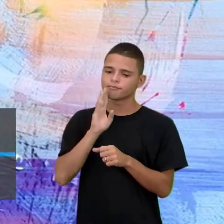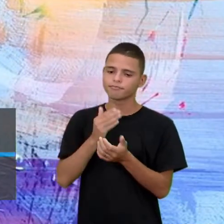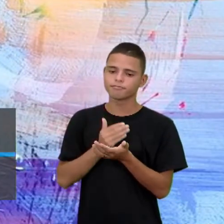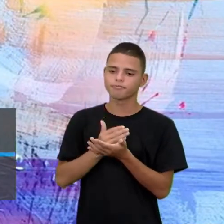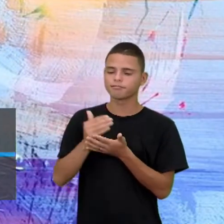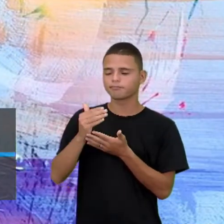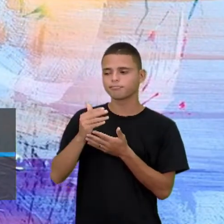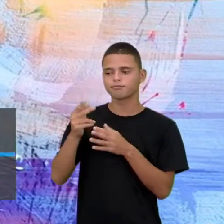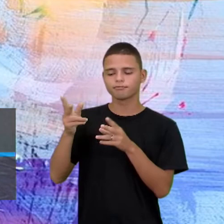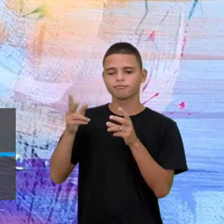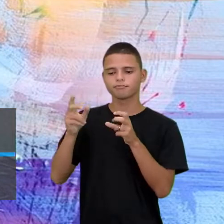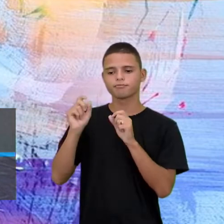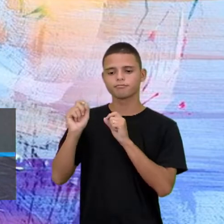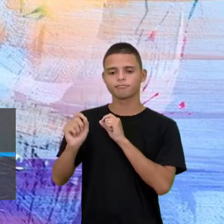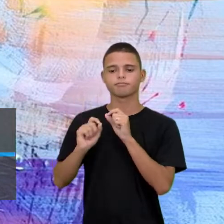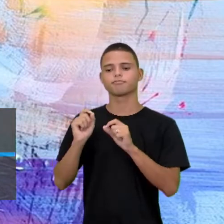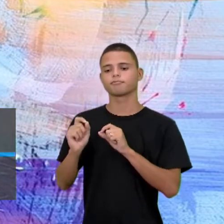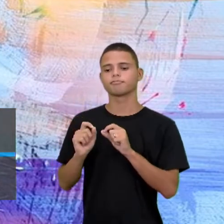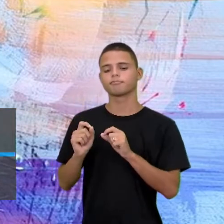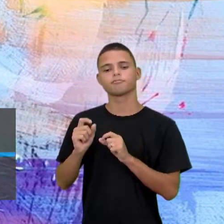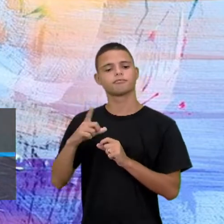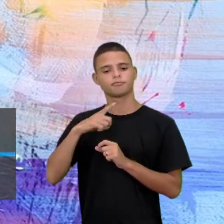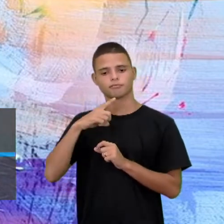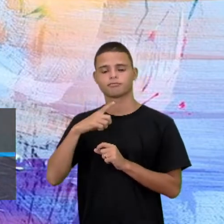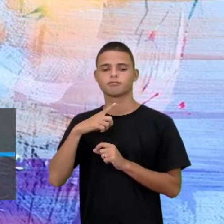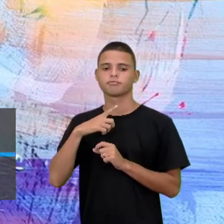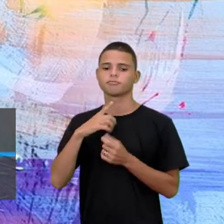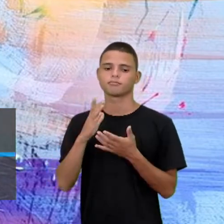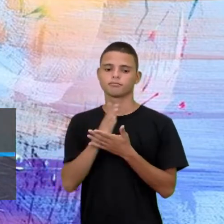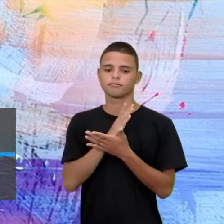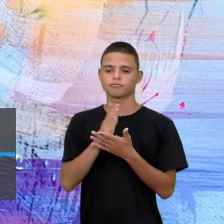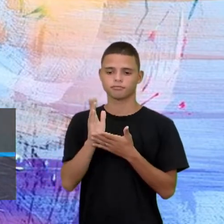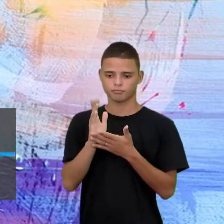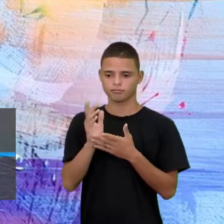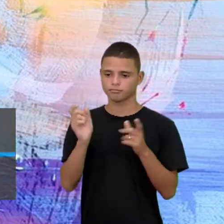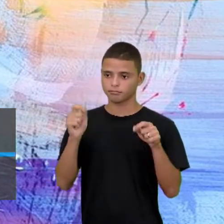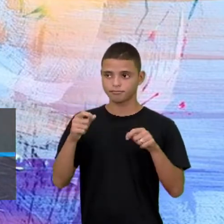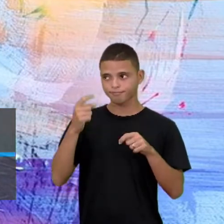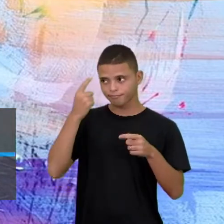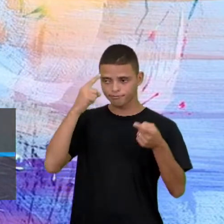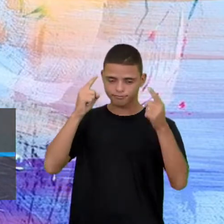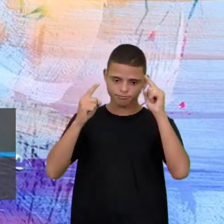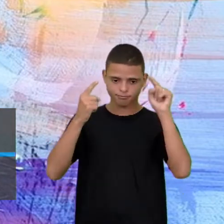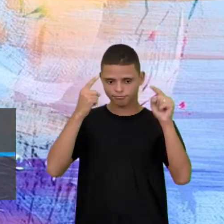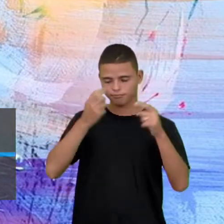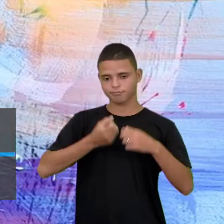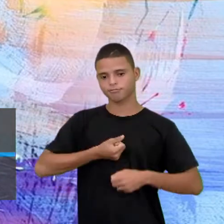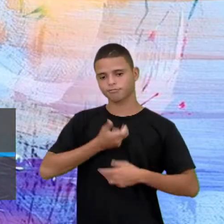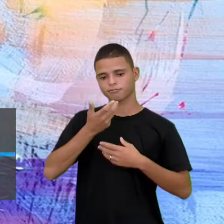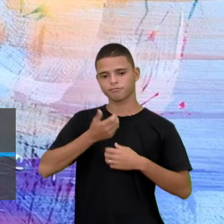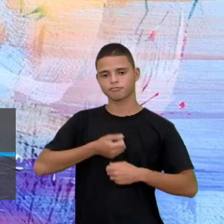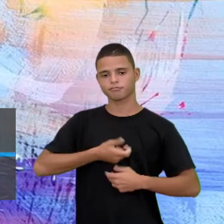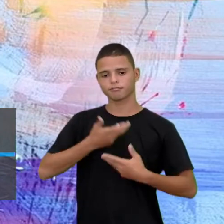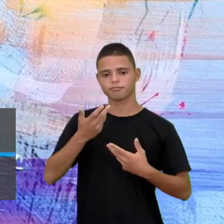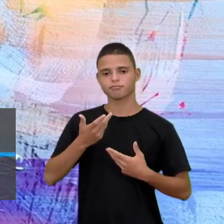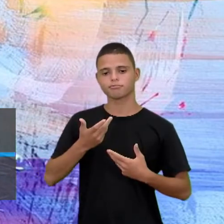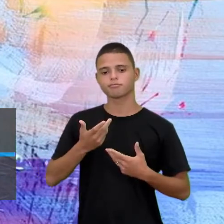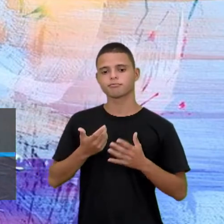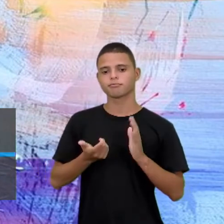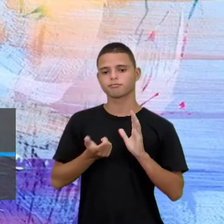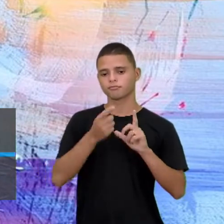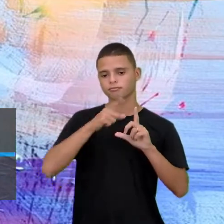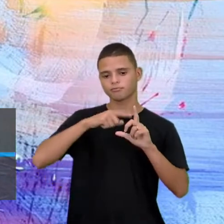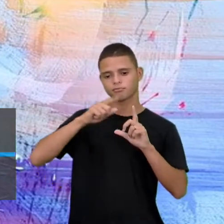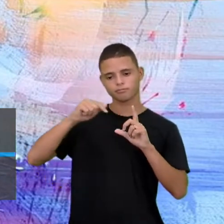perceber que aí nós temos aí soluções criativas dentro de todas essas áreas, né? Tanto o designer gráfico quanto o designer